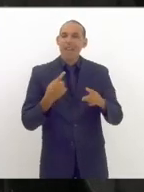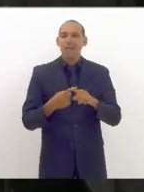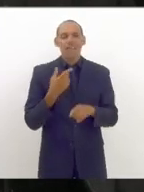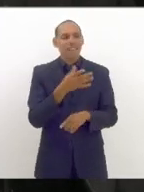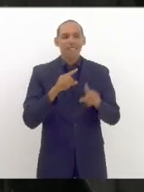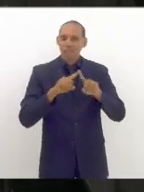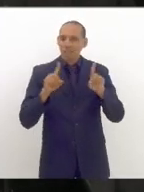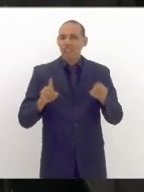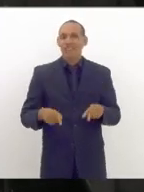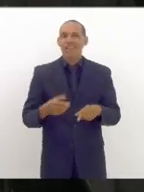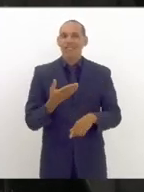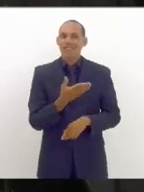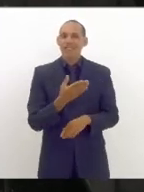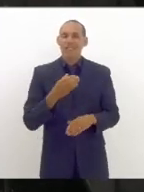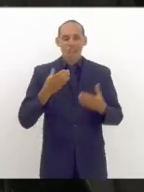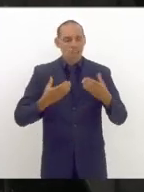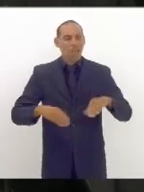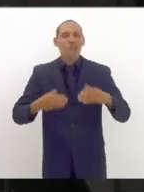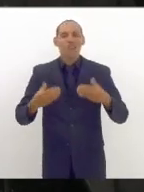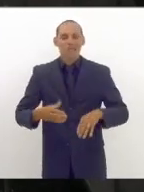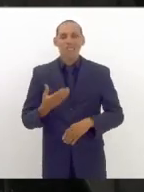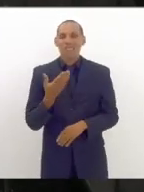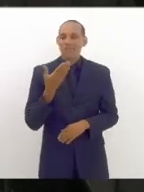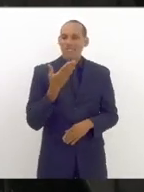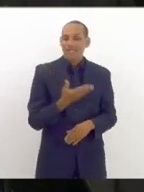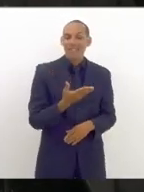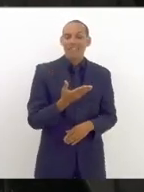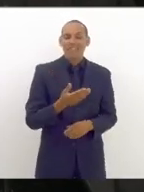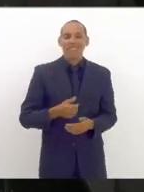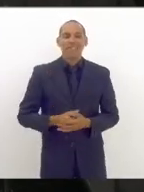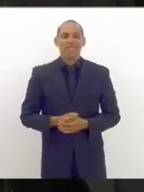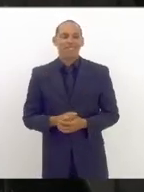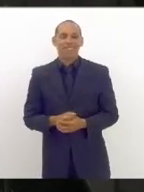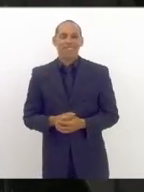funcionário concursado, com certeza absoluta,